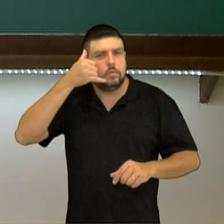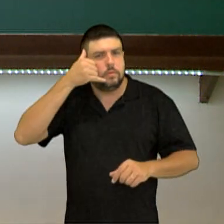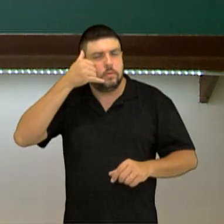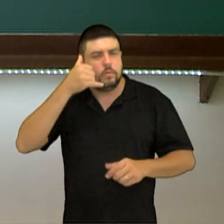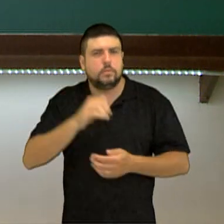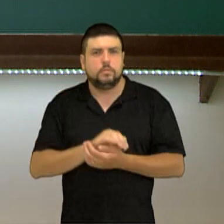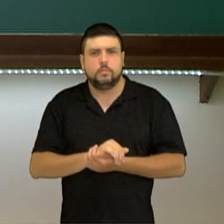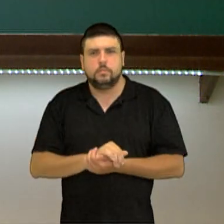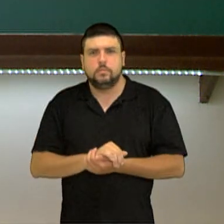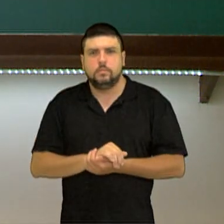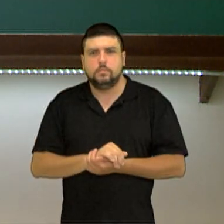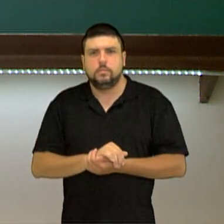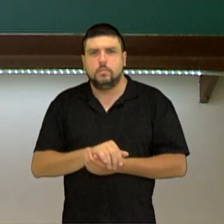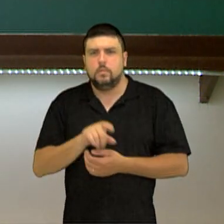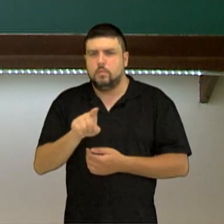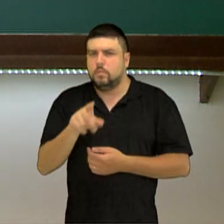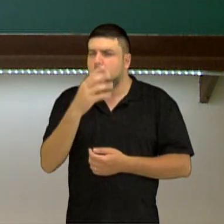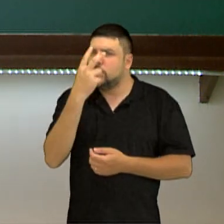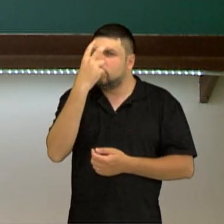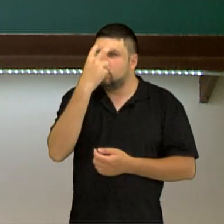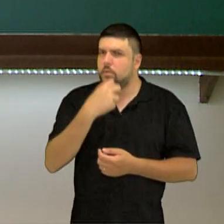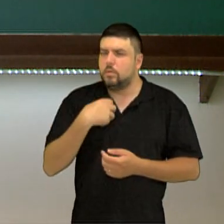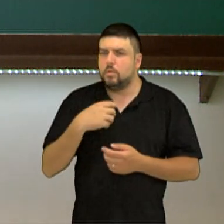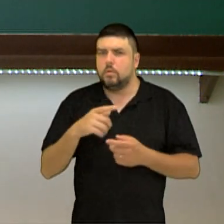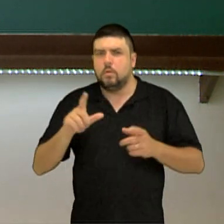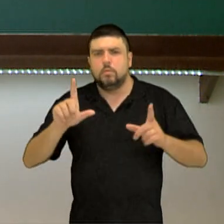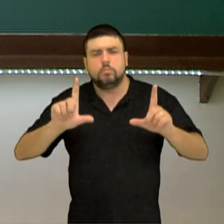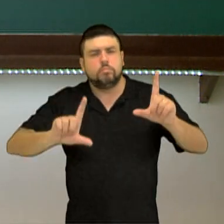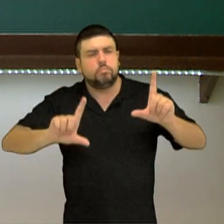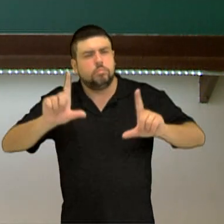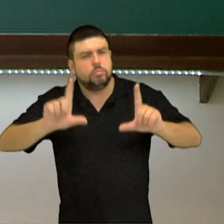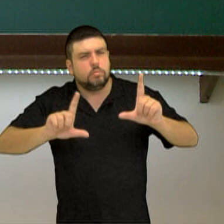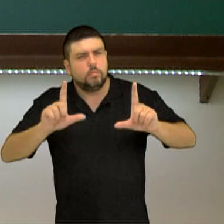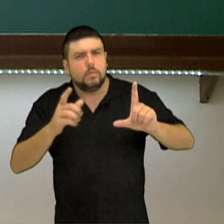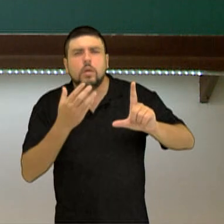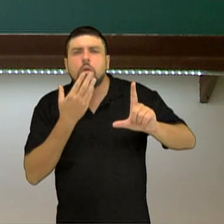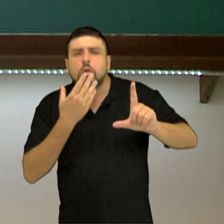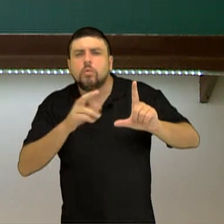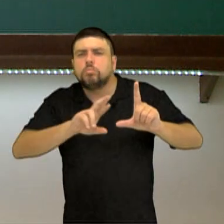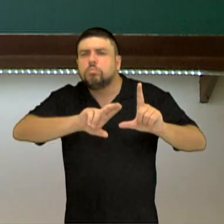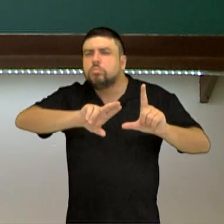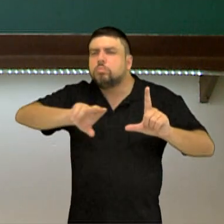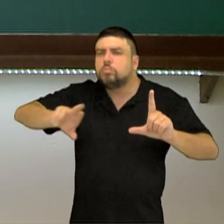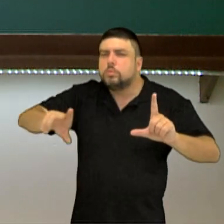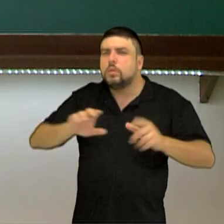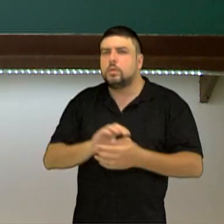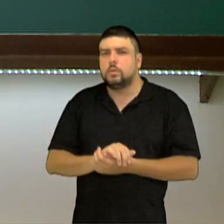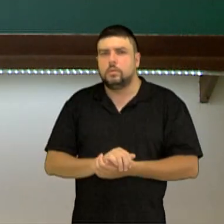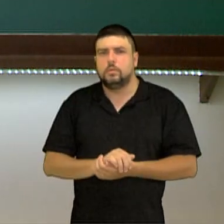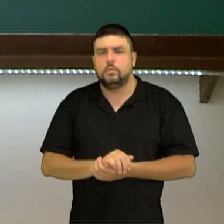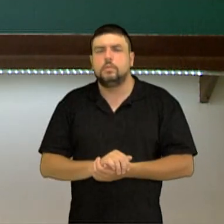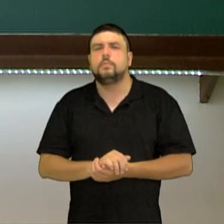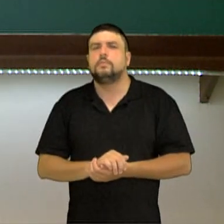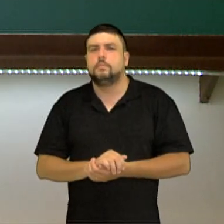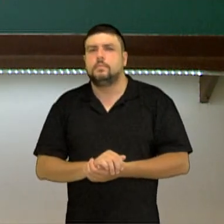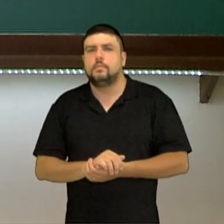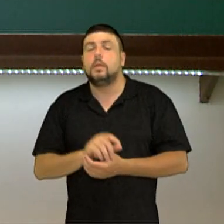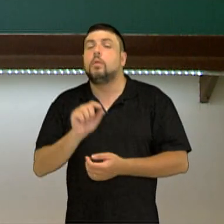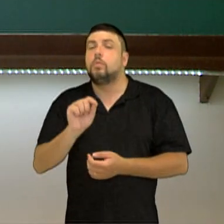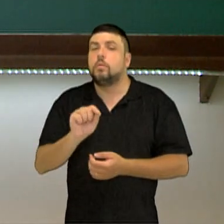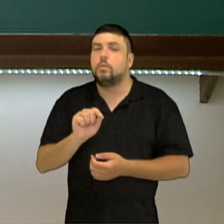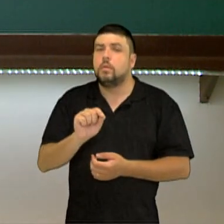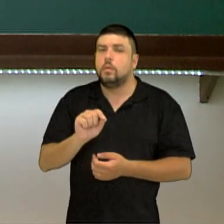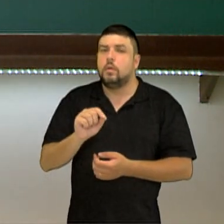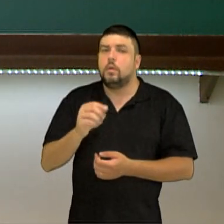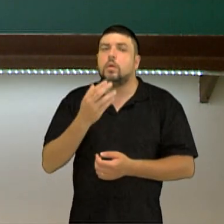já observou as cores da tela da televisão? Percebeu? São exemplos de